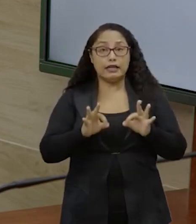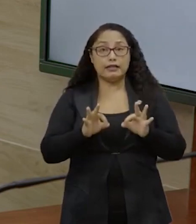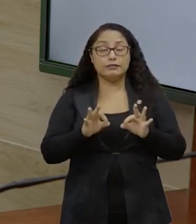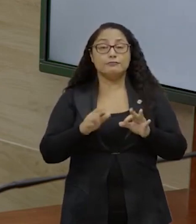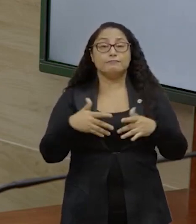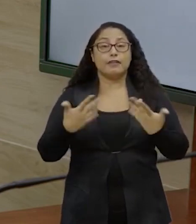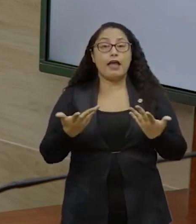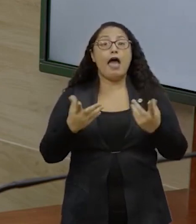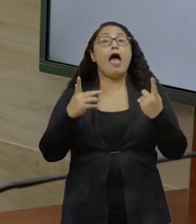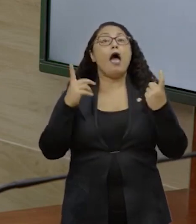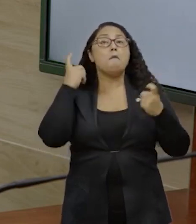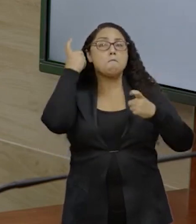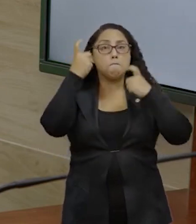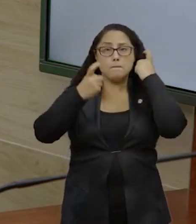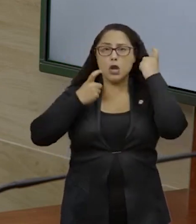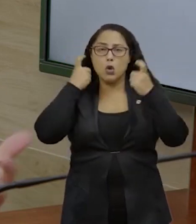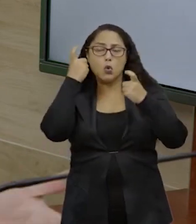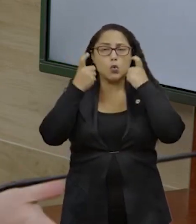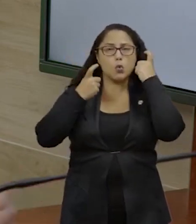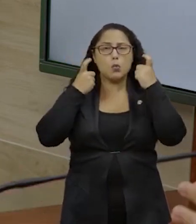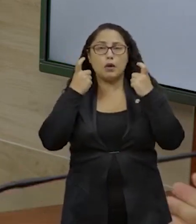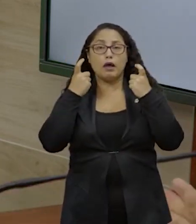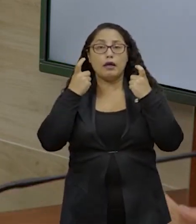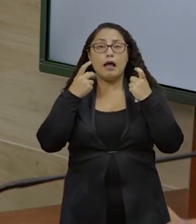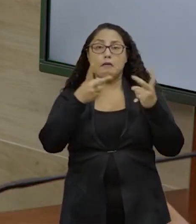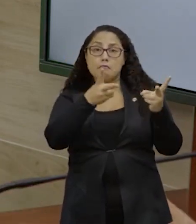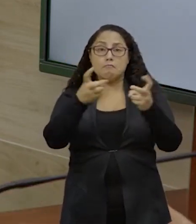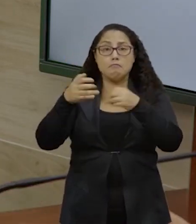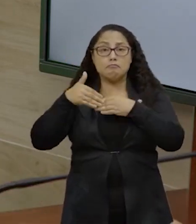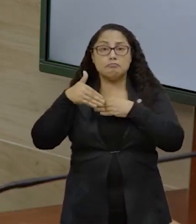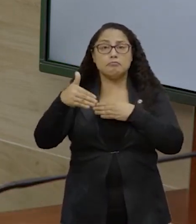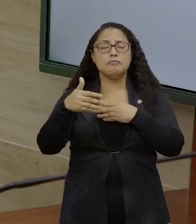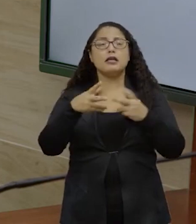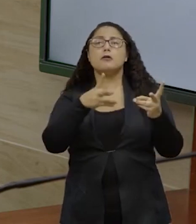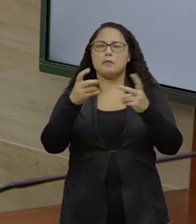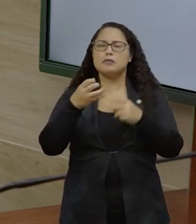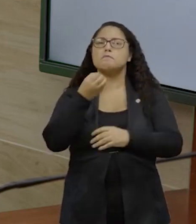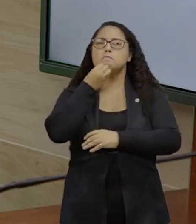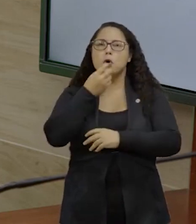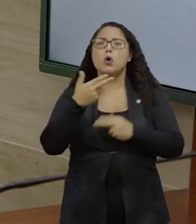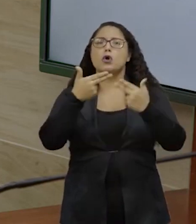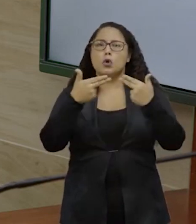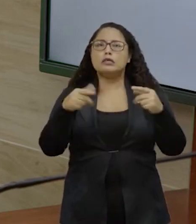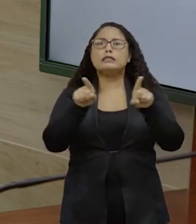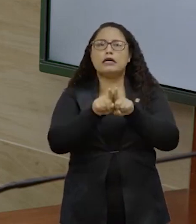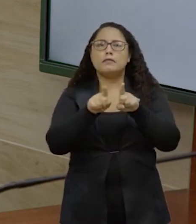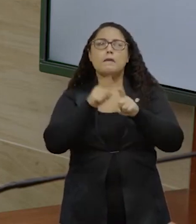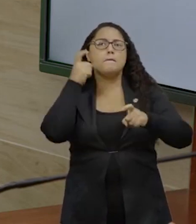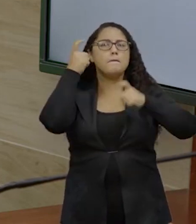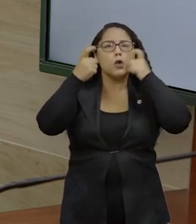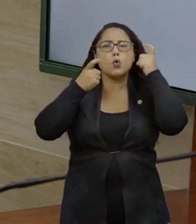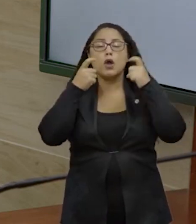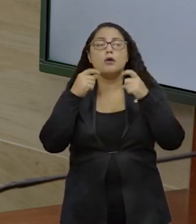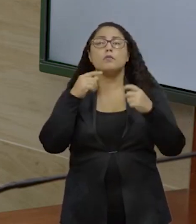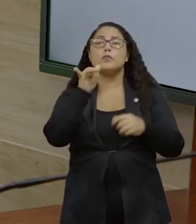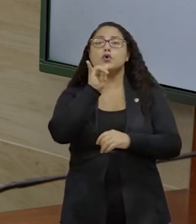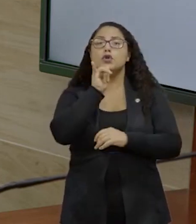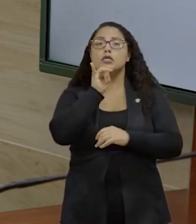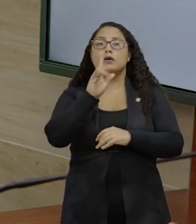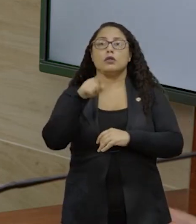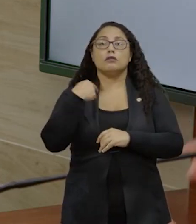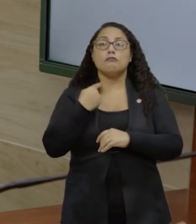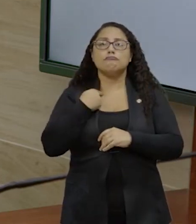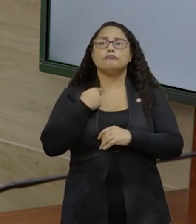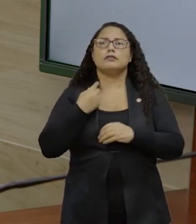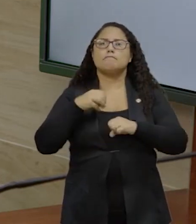algo é um pouco preocupante, né, nesse ponto de vista, mas também eu vejo algumas vantagens, né. Preocupante porque, por exemplo, a